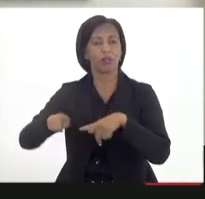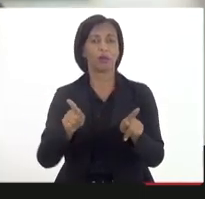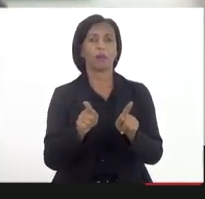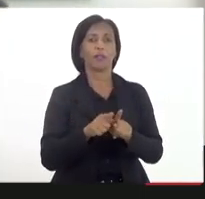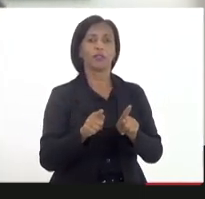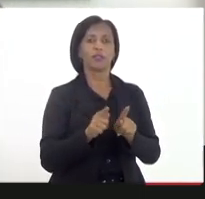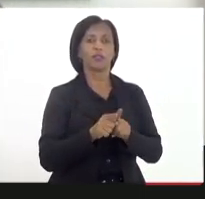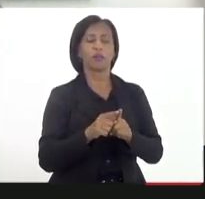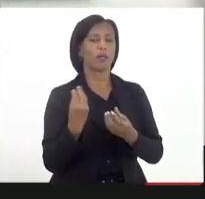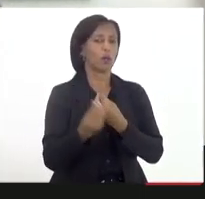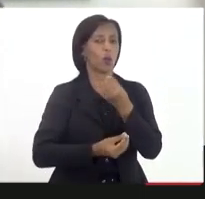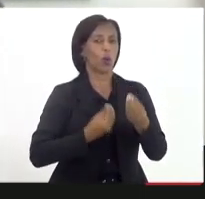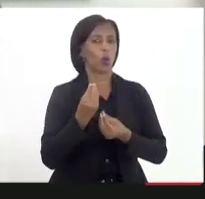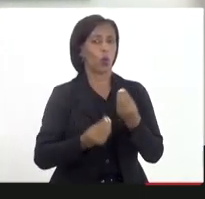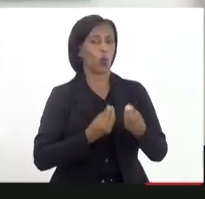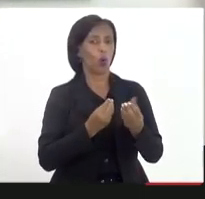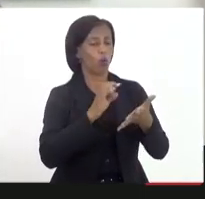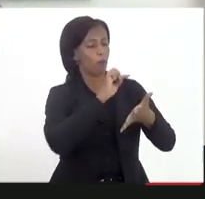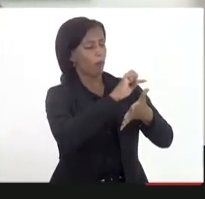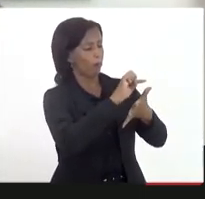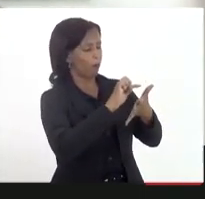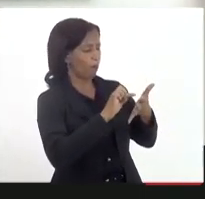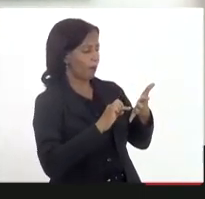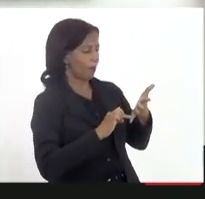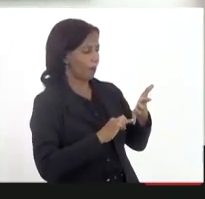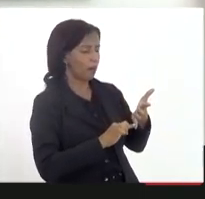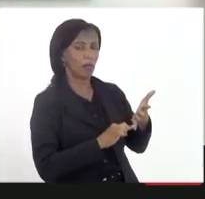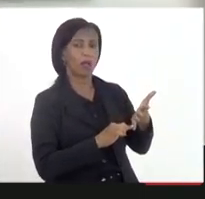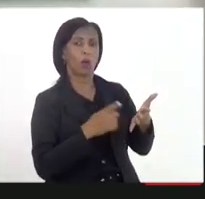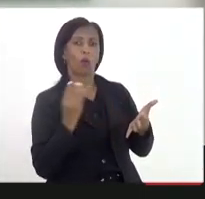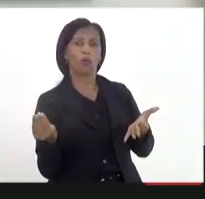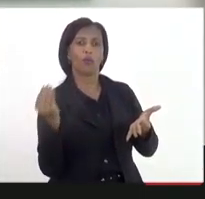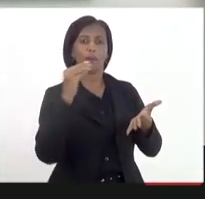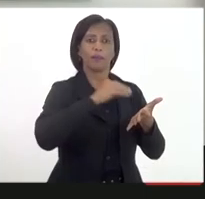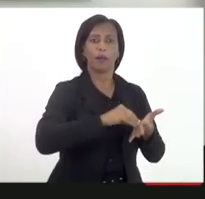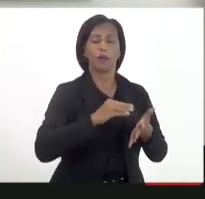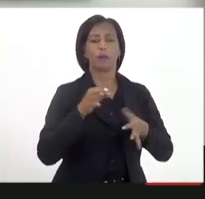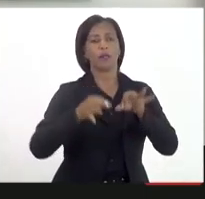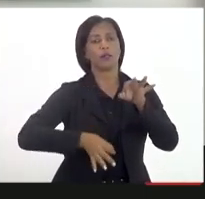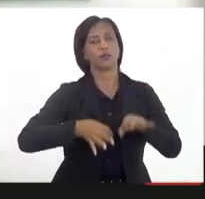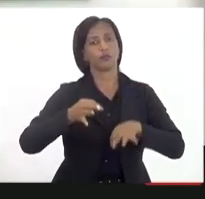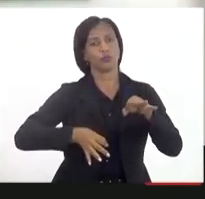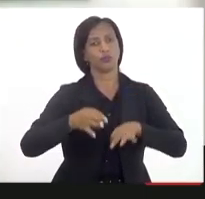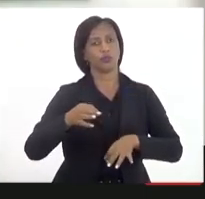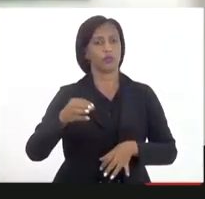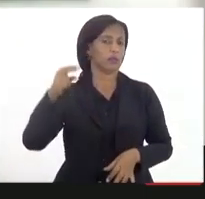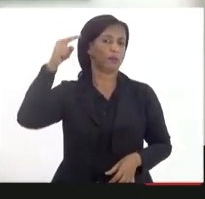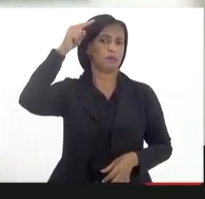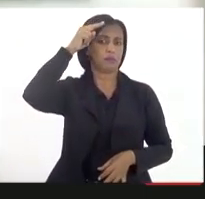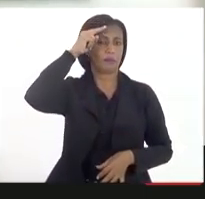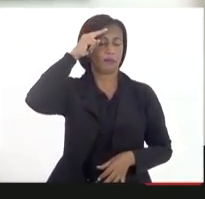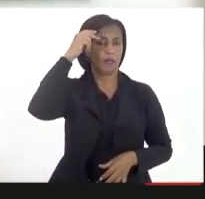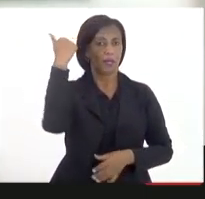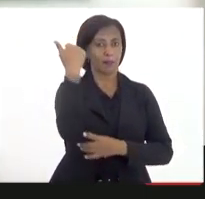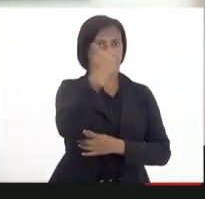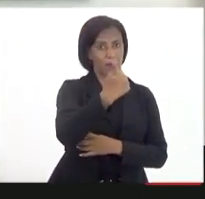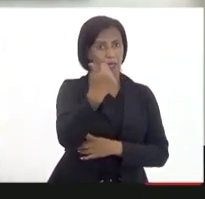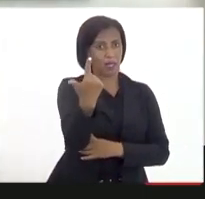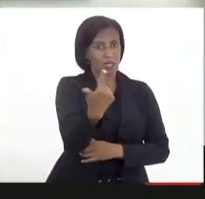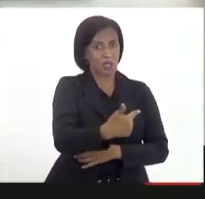é com as condenações e as sanções impostas pela justiça militar imprimir e esse